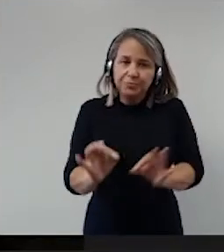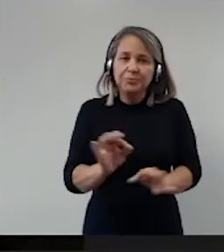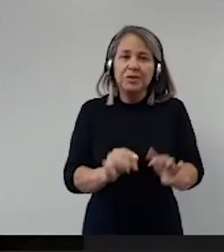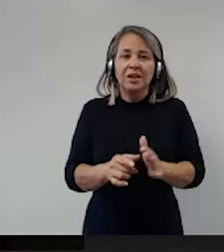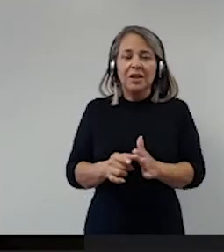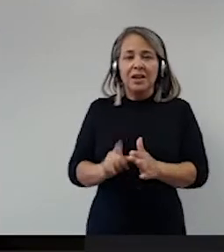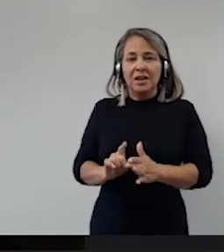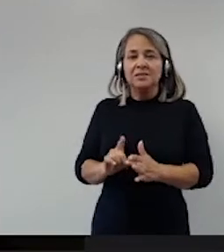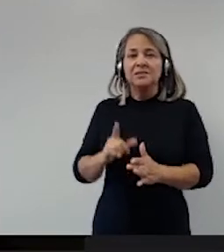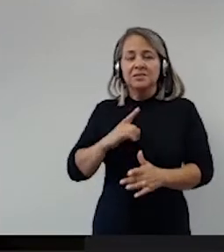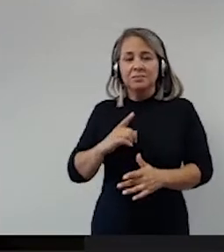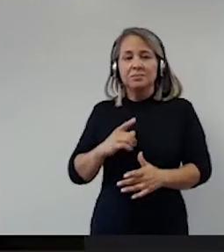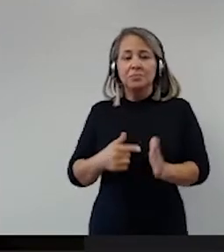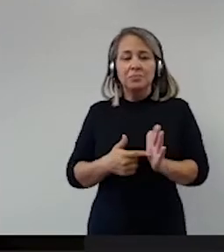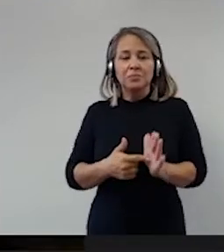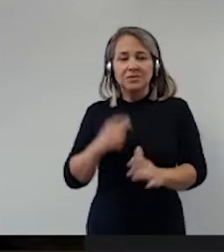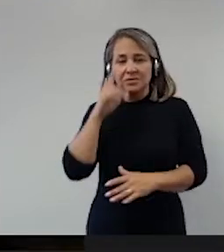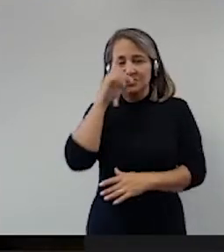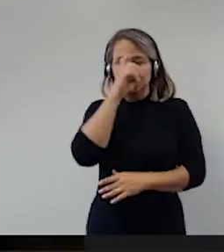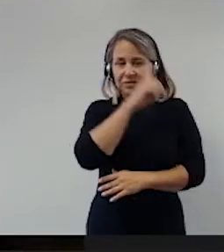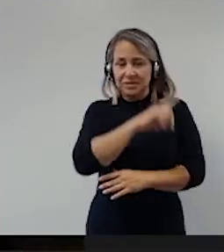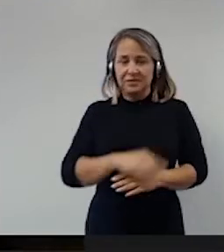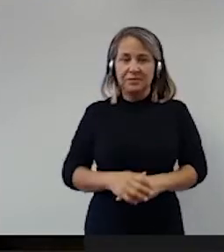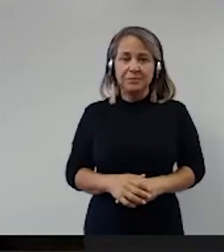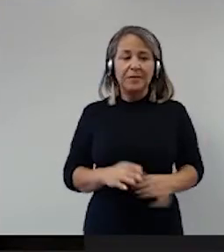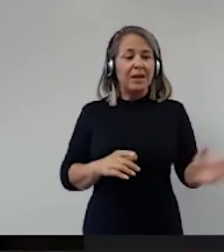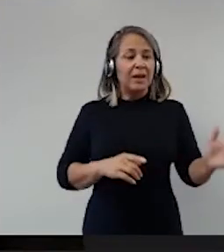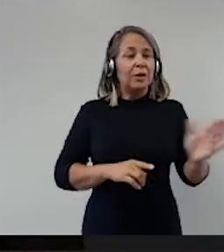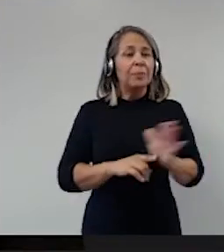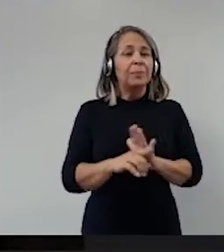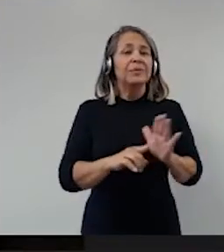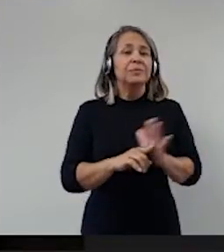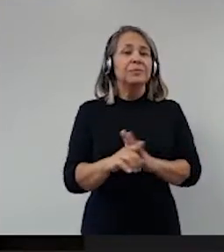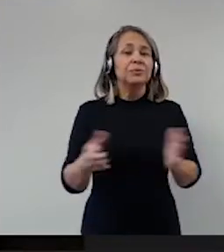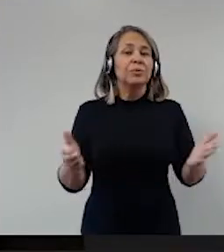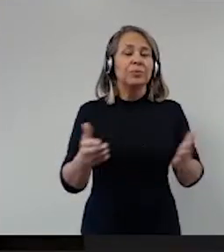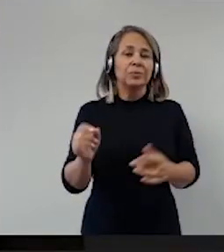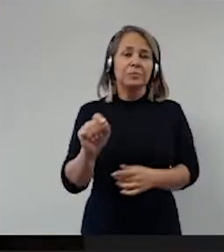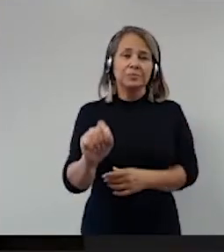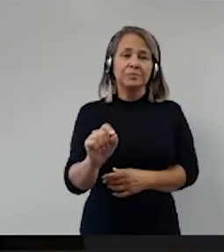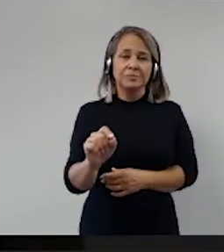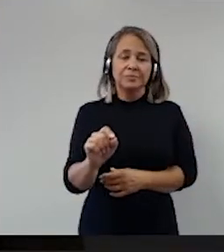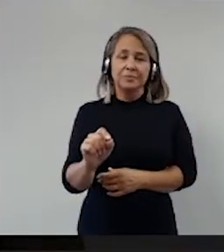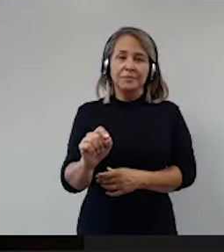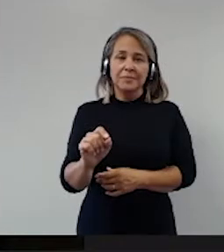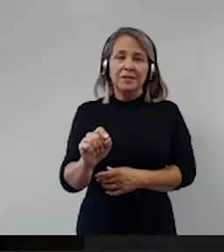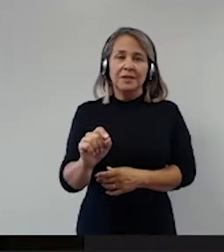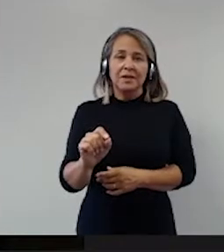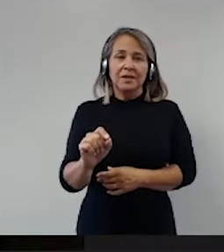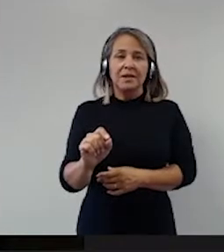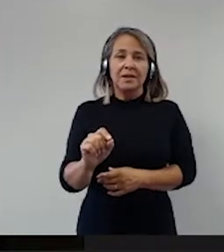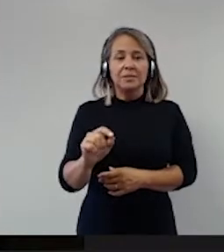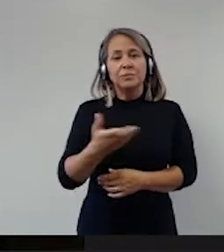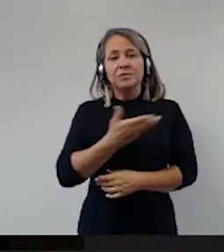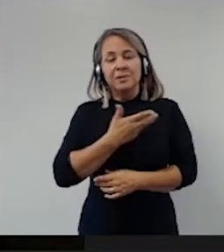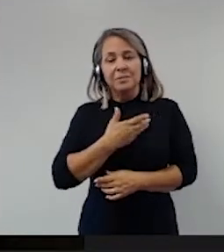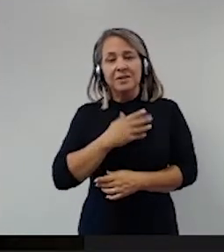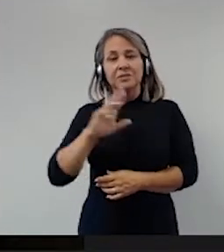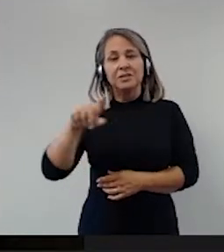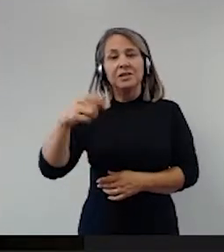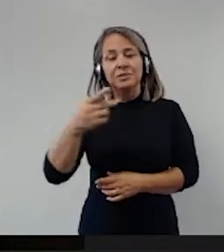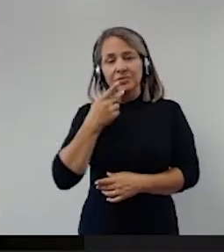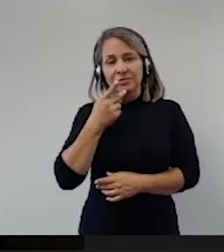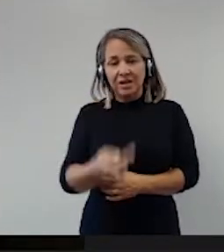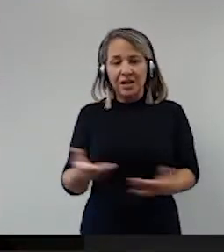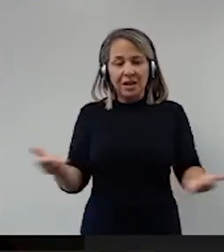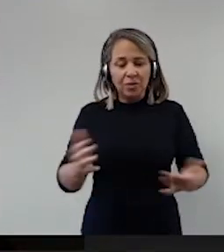antes passando por essas dificuldades. E o questionamento que eu deixo, a reflexão que eu deixo para os colegas que falarão depois, é que com essa